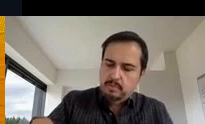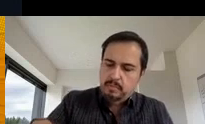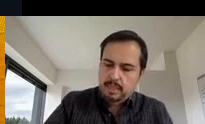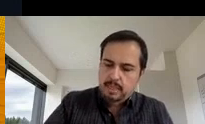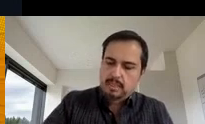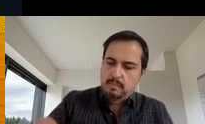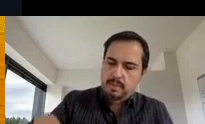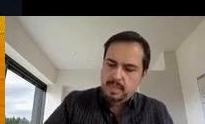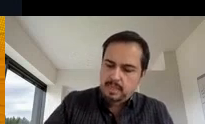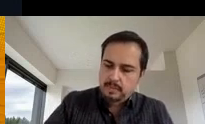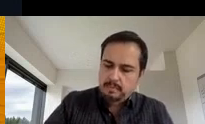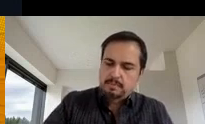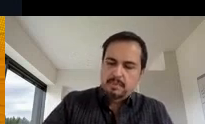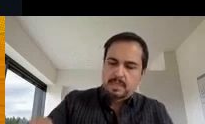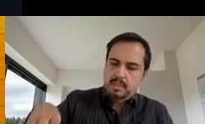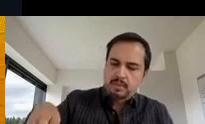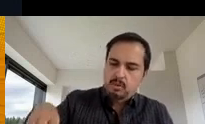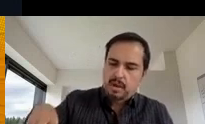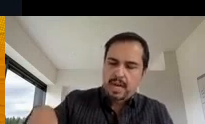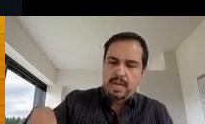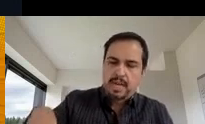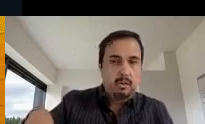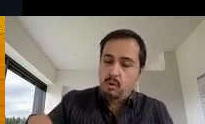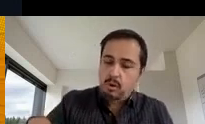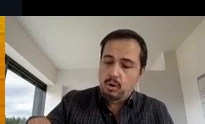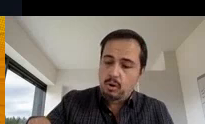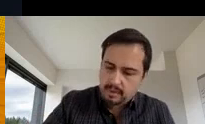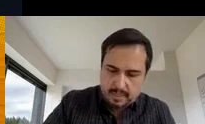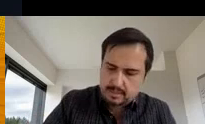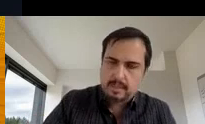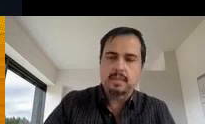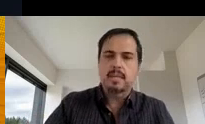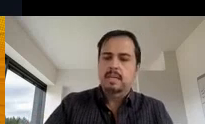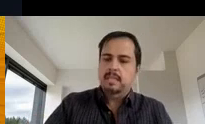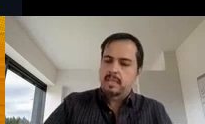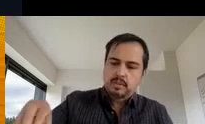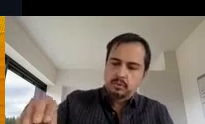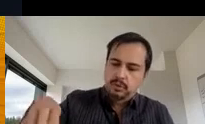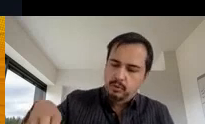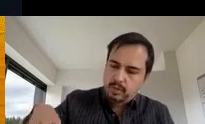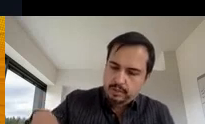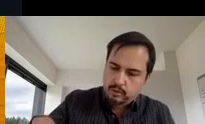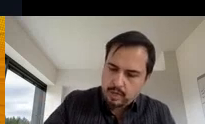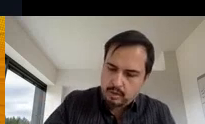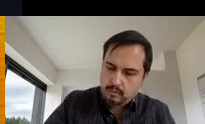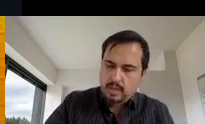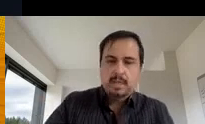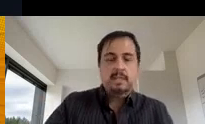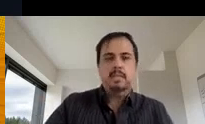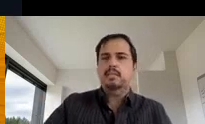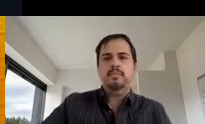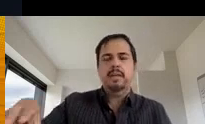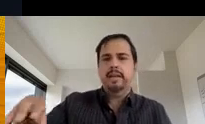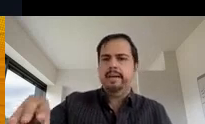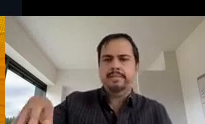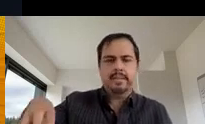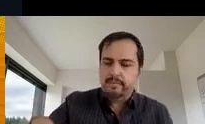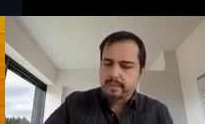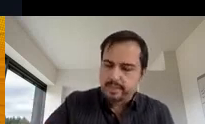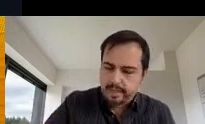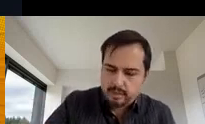fazer, se essa pessoa estiver embirrada, deprimida, se ela estiver numa área que ela não gosta na empresa dela, se ela estiver sofrendo um assédio